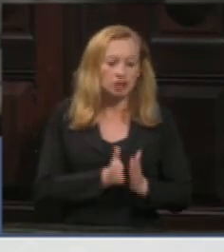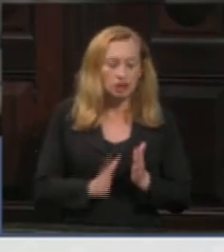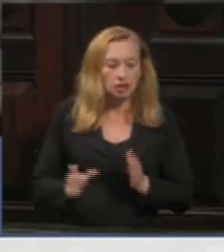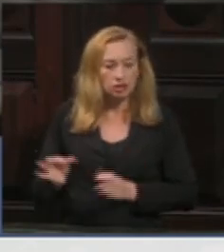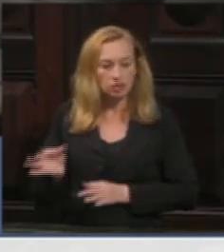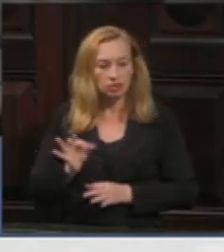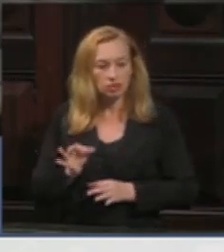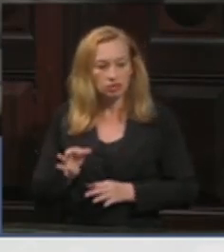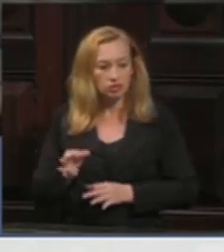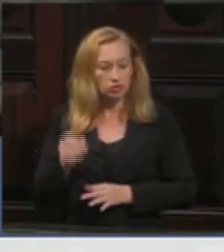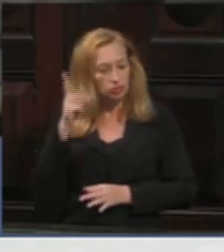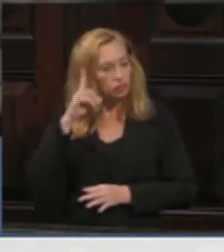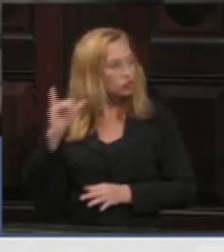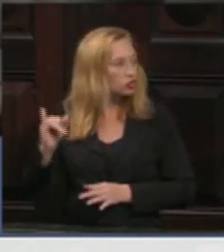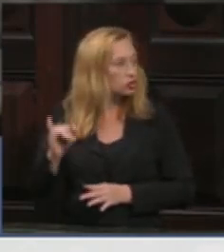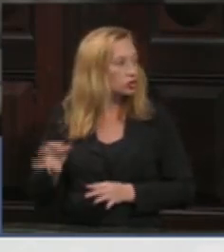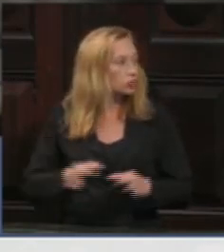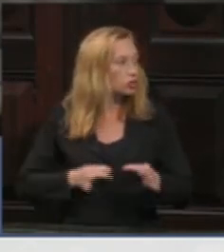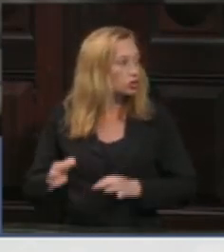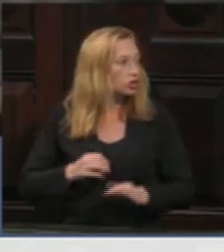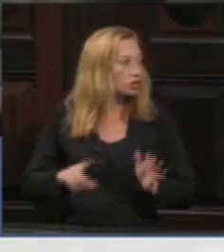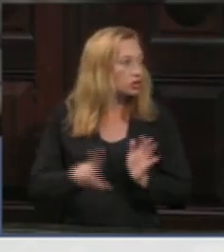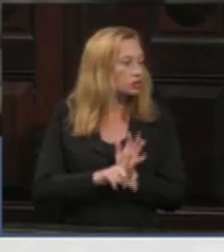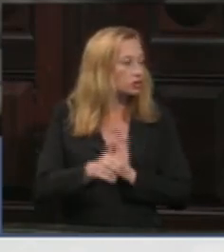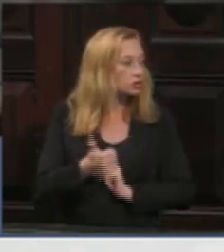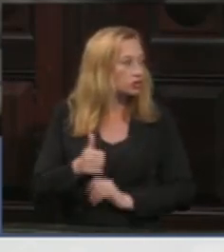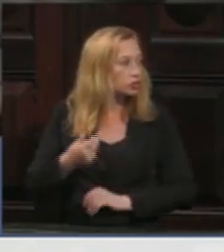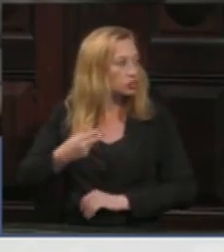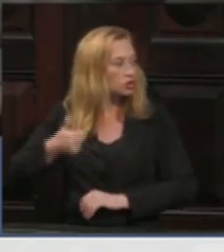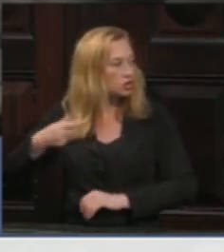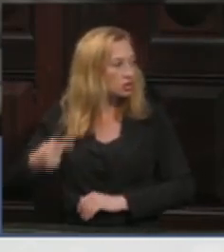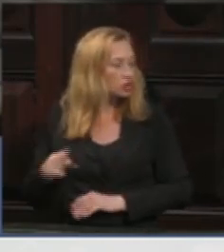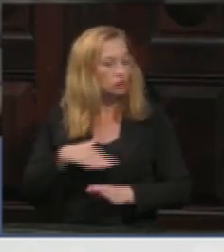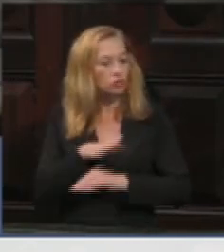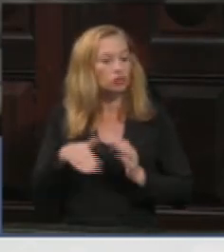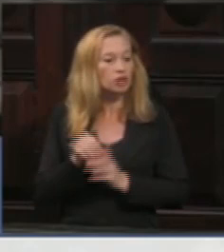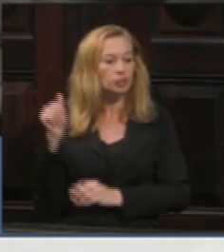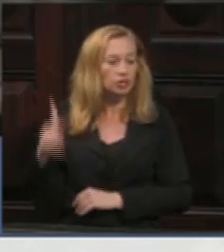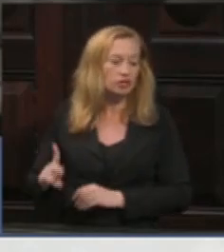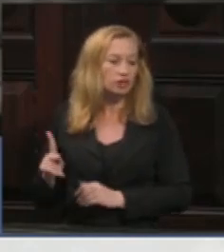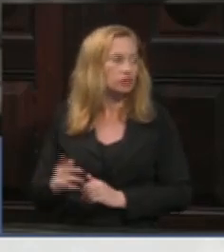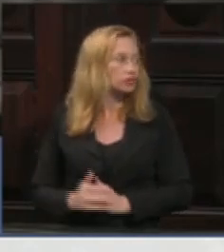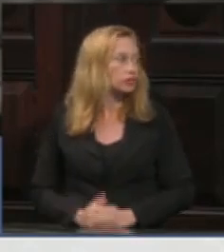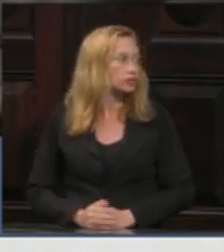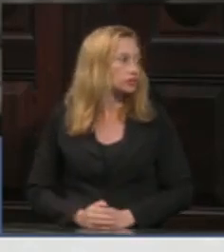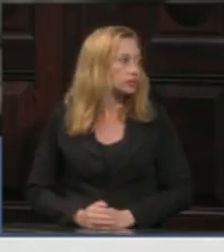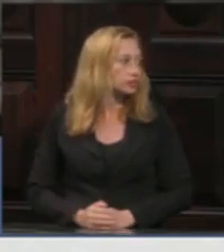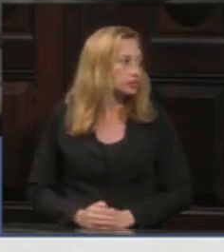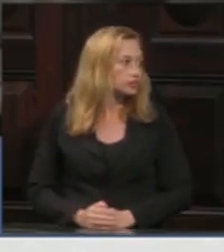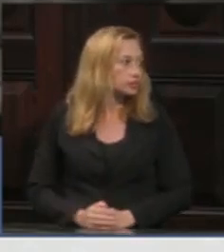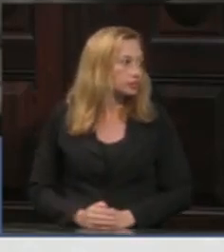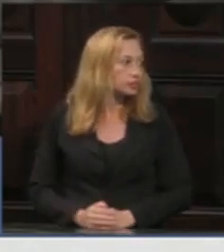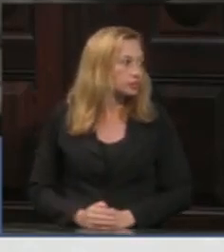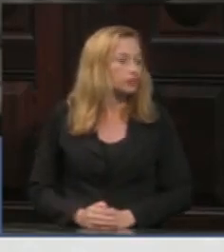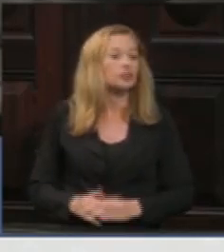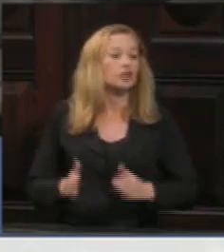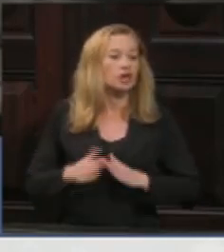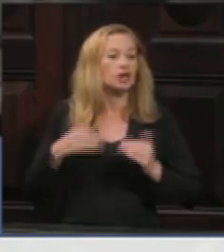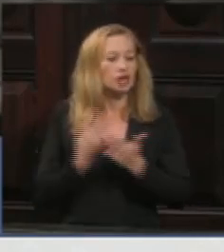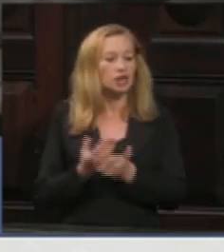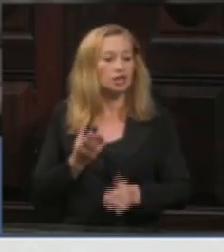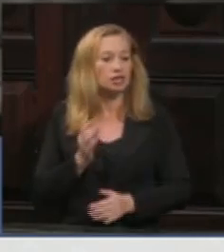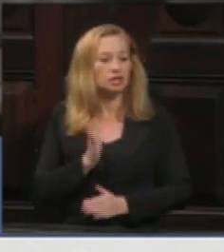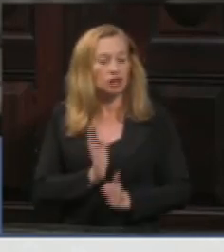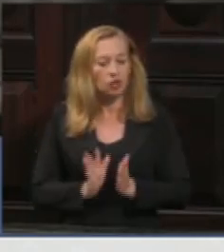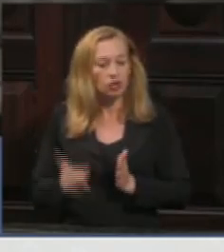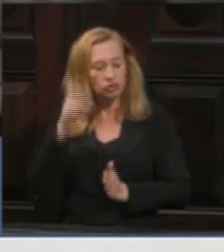do dia do projeto de Lei 2648 de 2017, deputada Marta Rocha. Senhores que aprovam, eles estão aprovados. Requer a inclusão na ordem